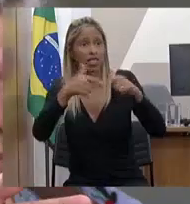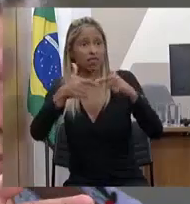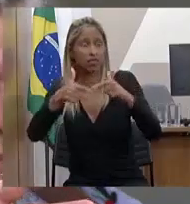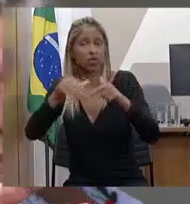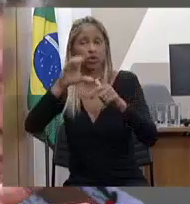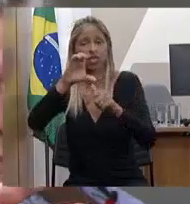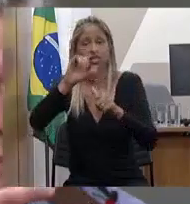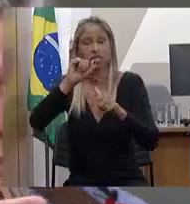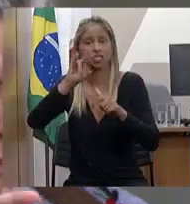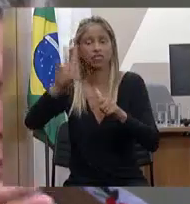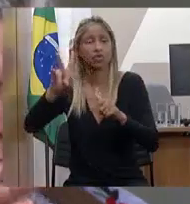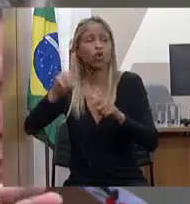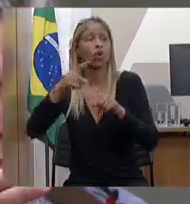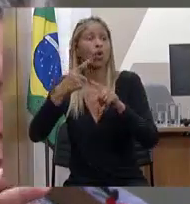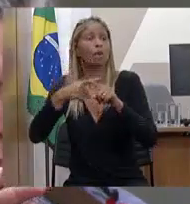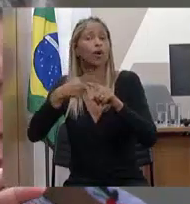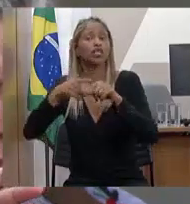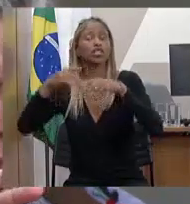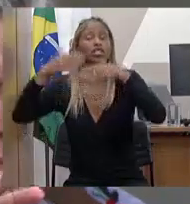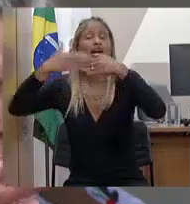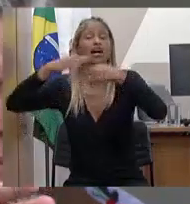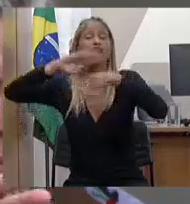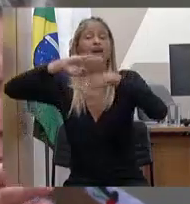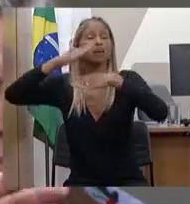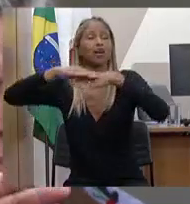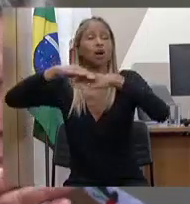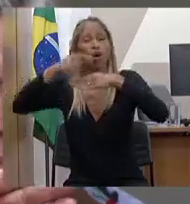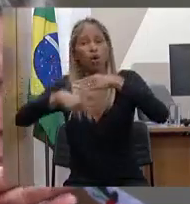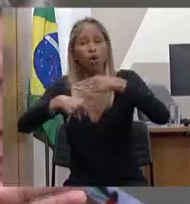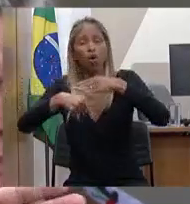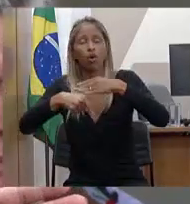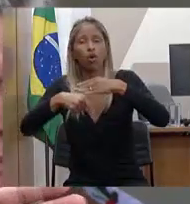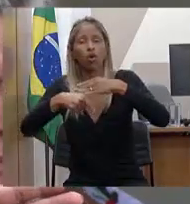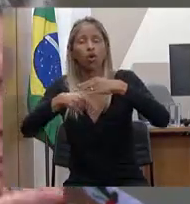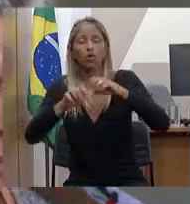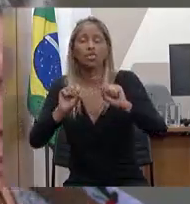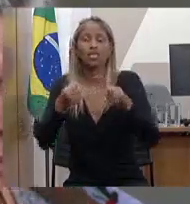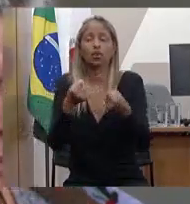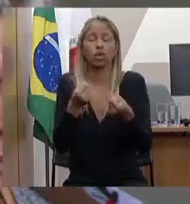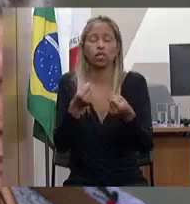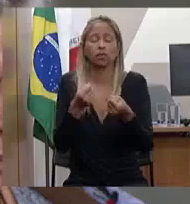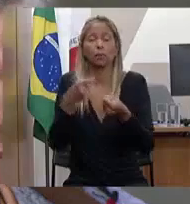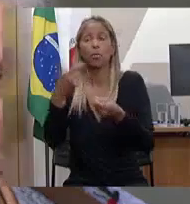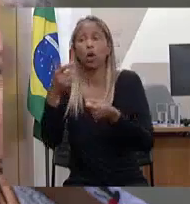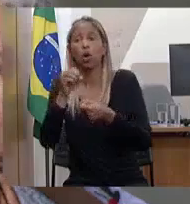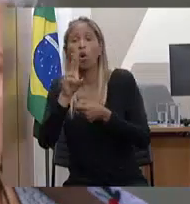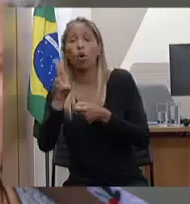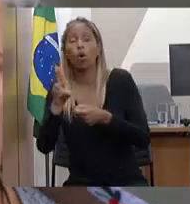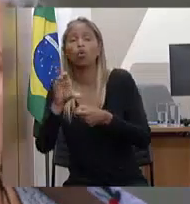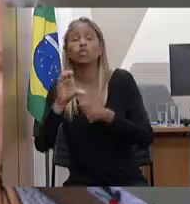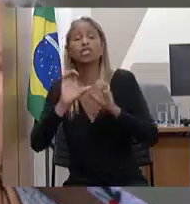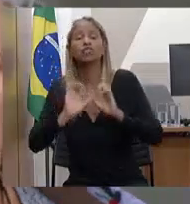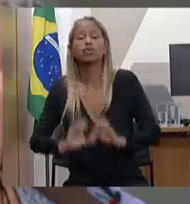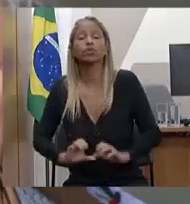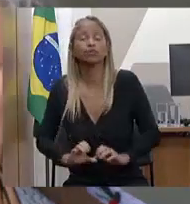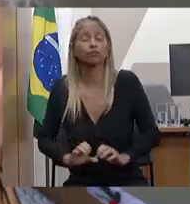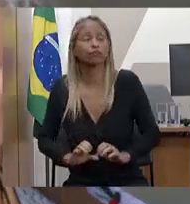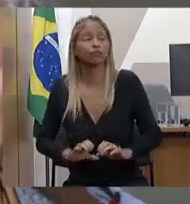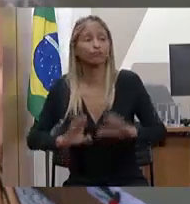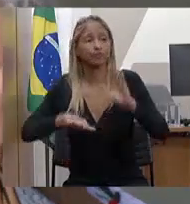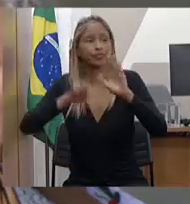civis porque a gente tem em cima do muro ou hora nós somos da segurança ou hora nós somos civis